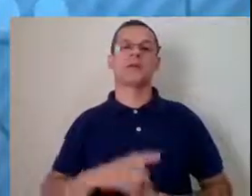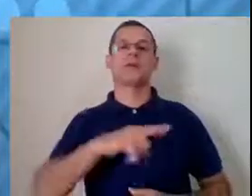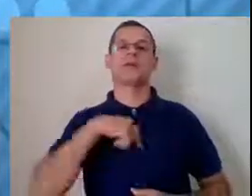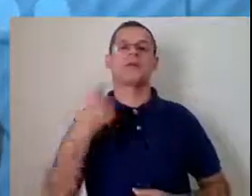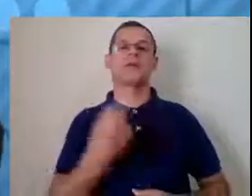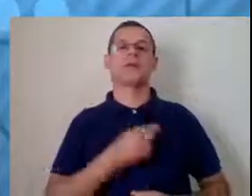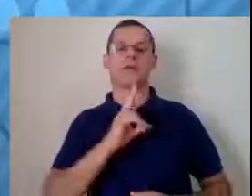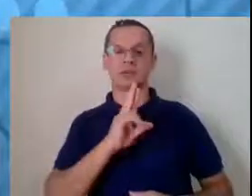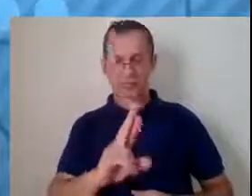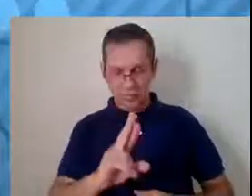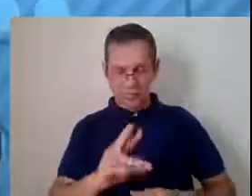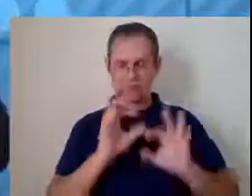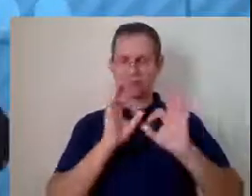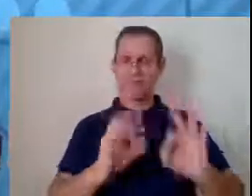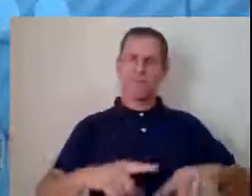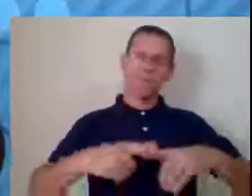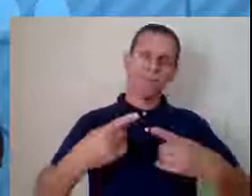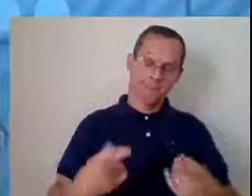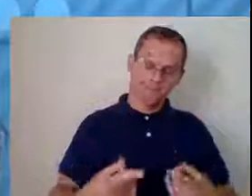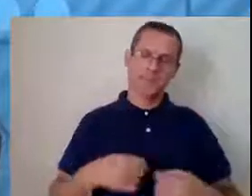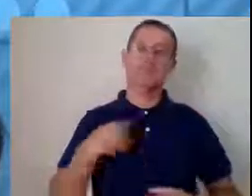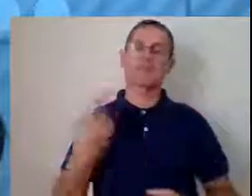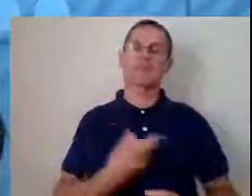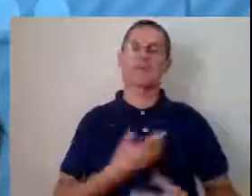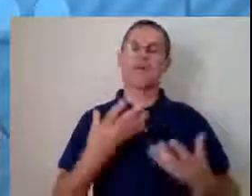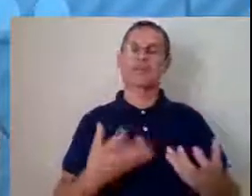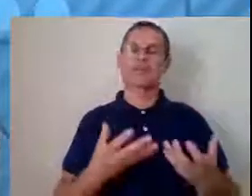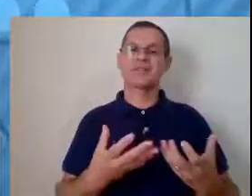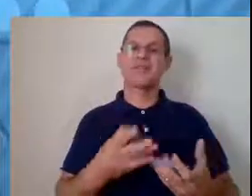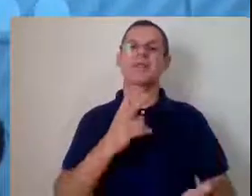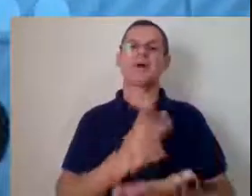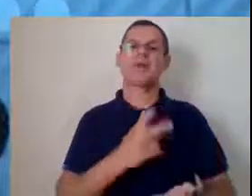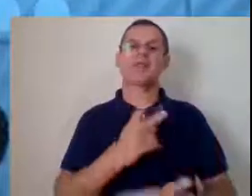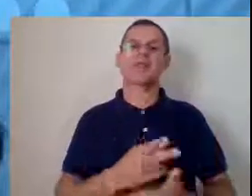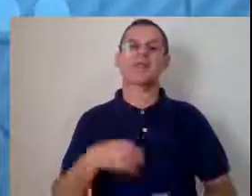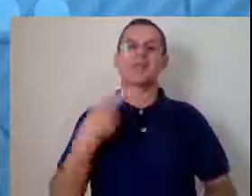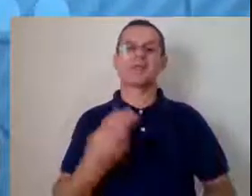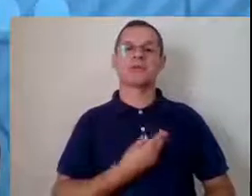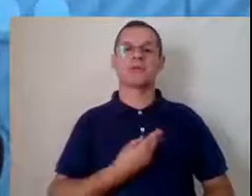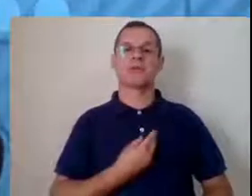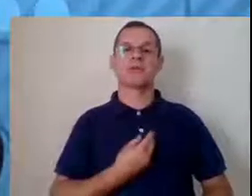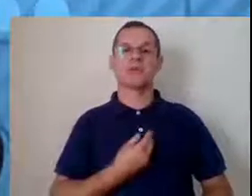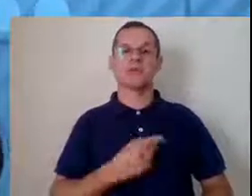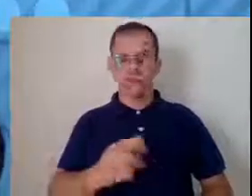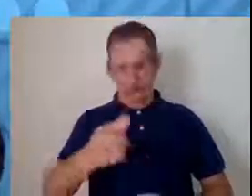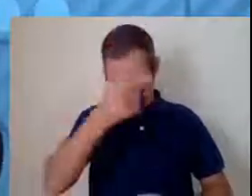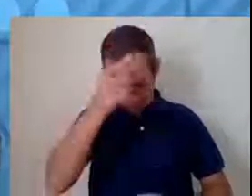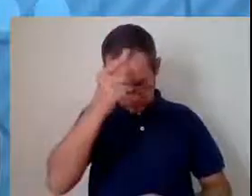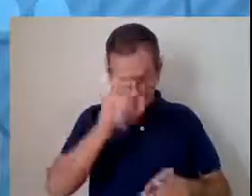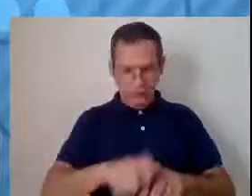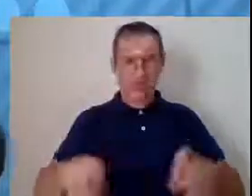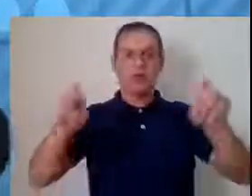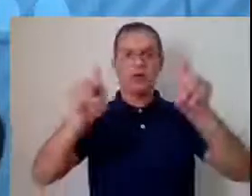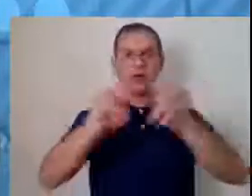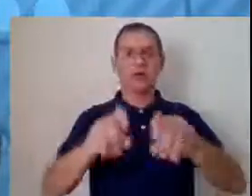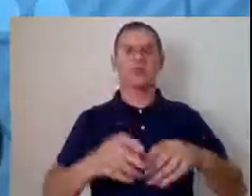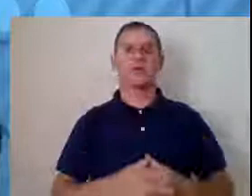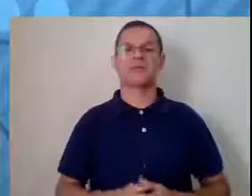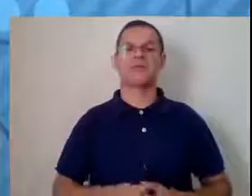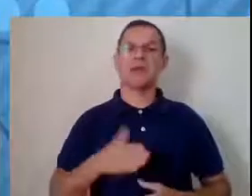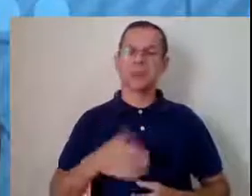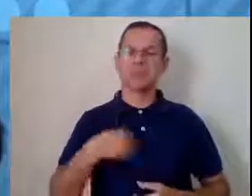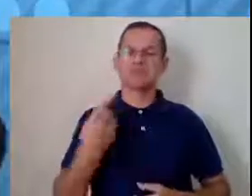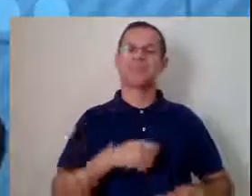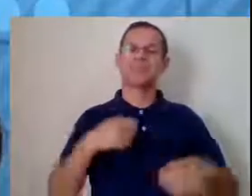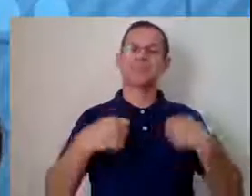traz resultados precisos, e é isso que nós pretendemos aí na nossa lógica computacional. Então,